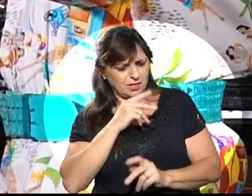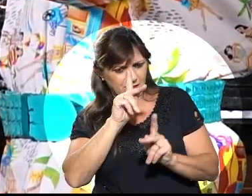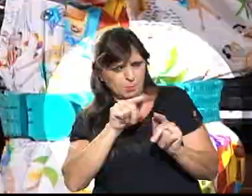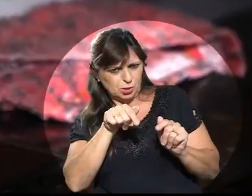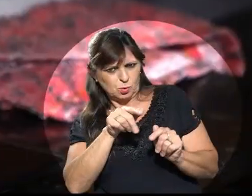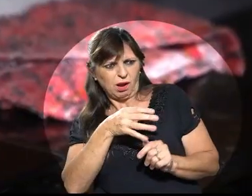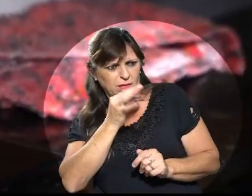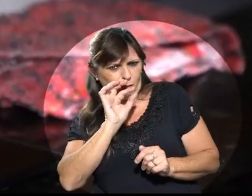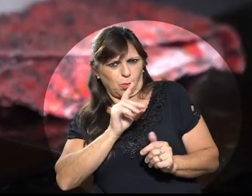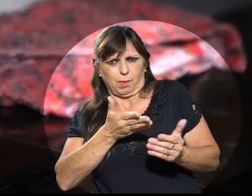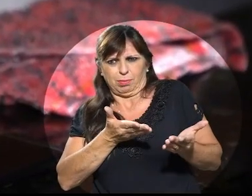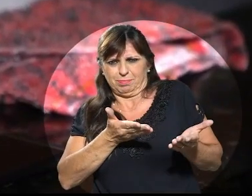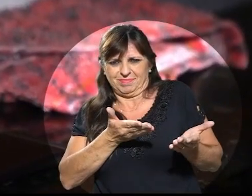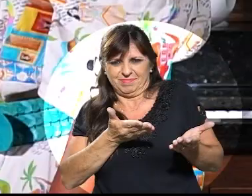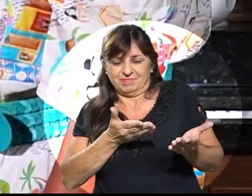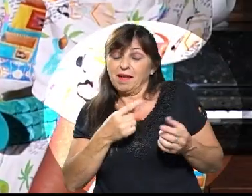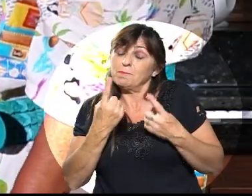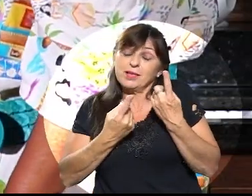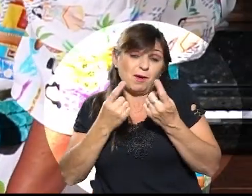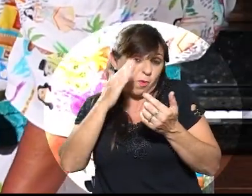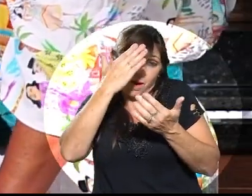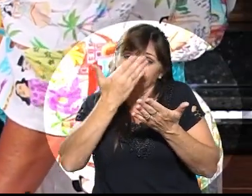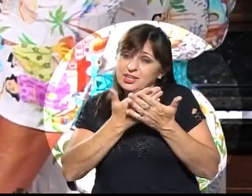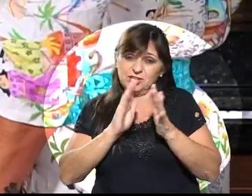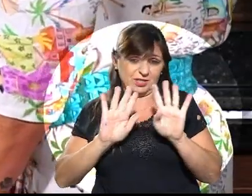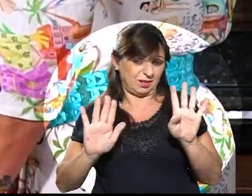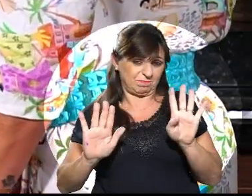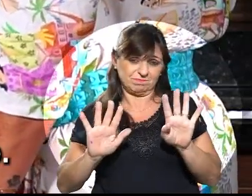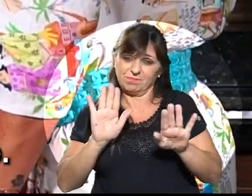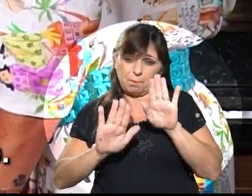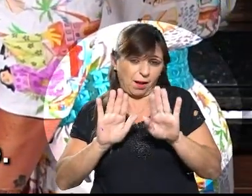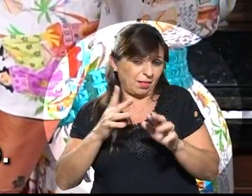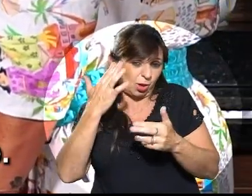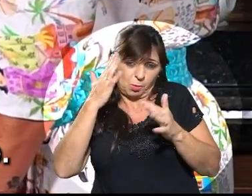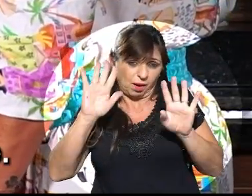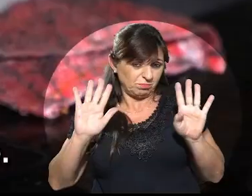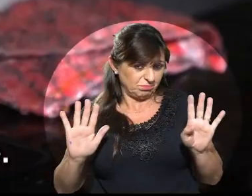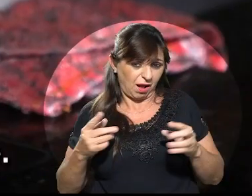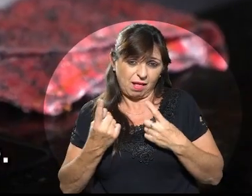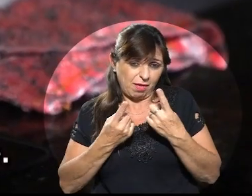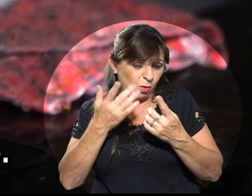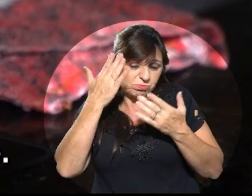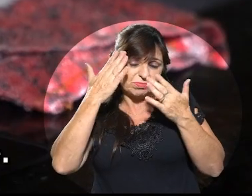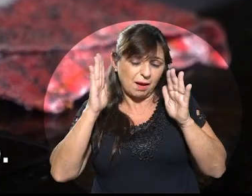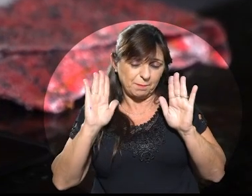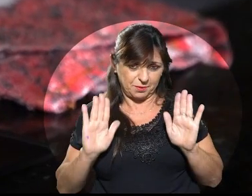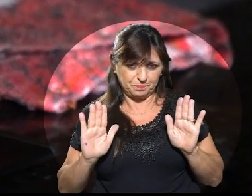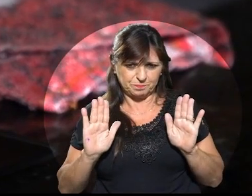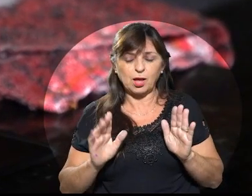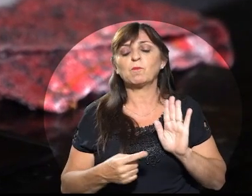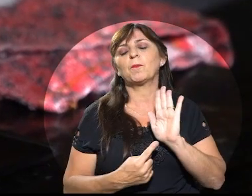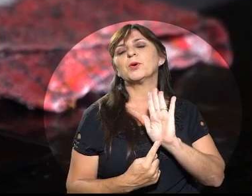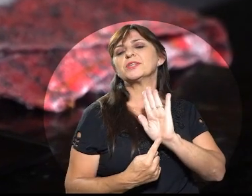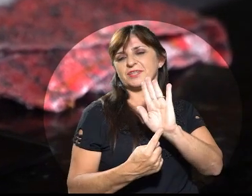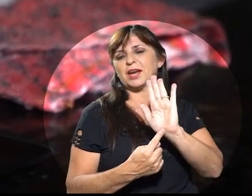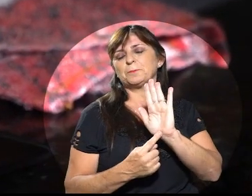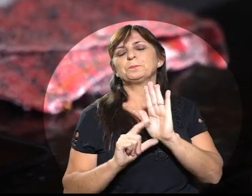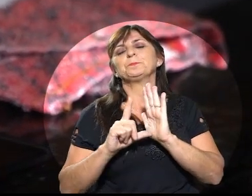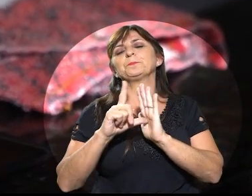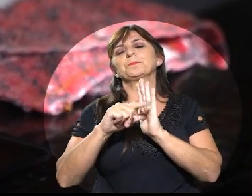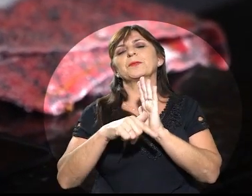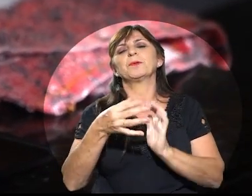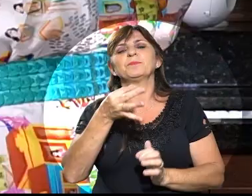você. Começando a ferver a água, o que nós temos que fazer agora? Eu estou colocando as sementinhas de cardamomo, tá? Já botei